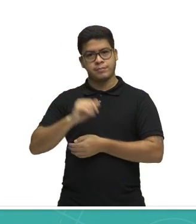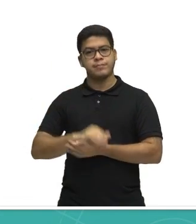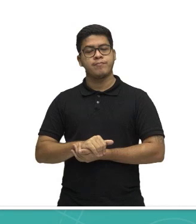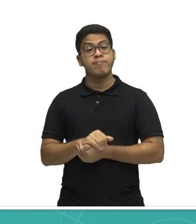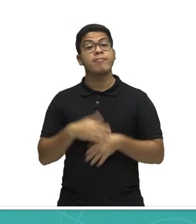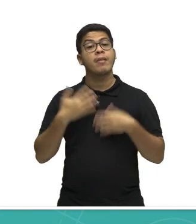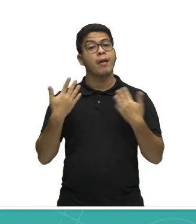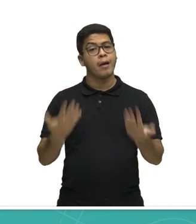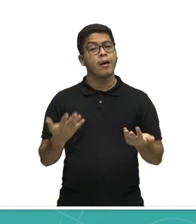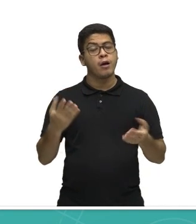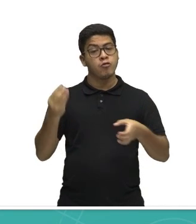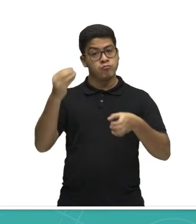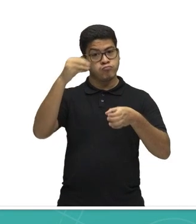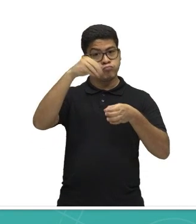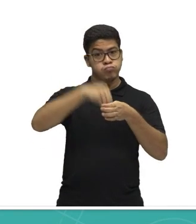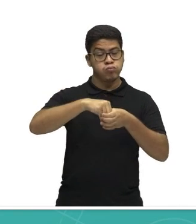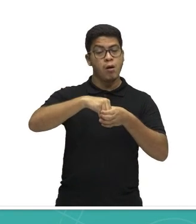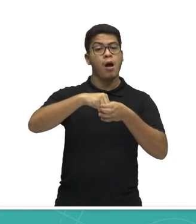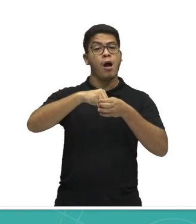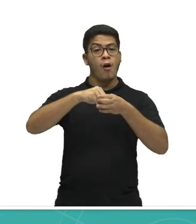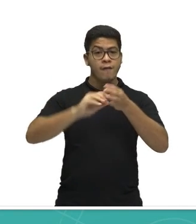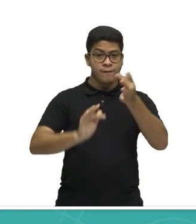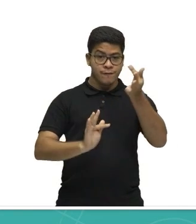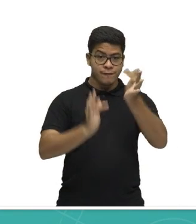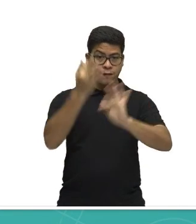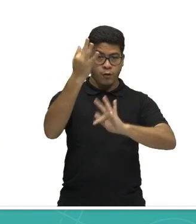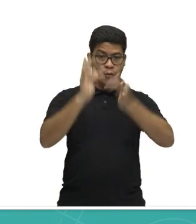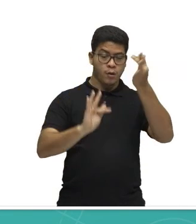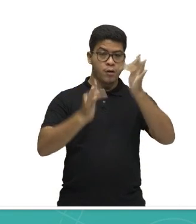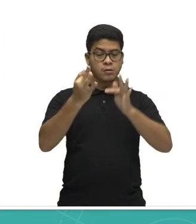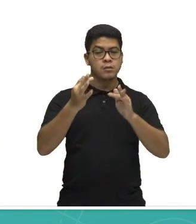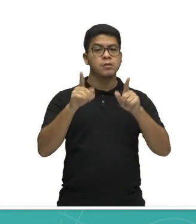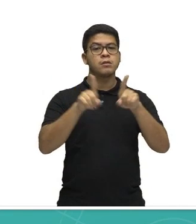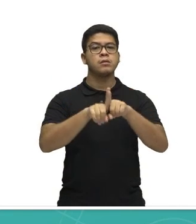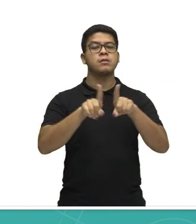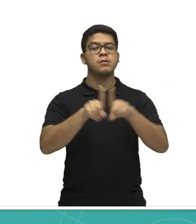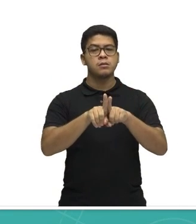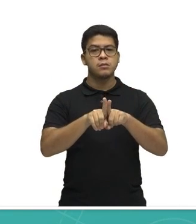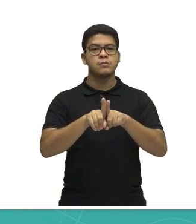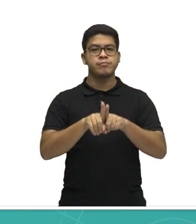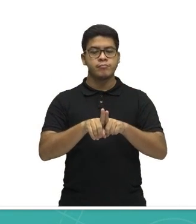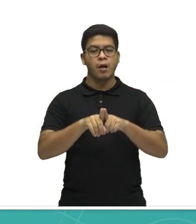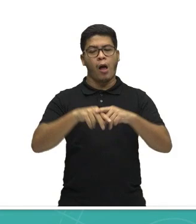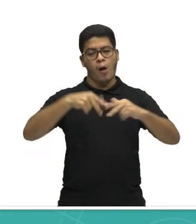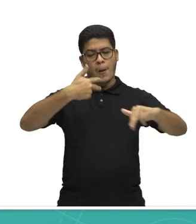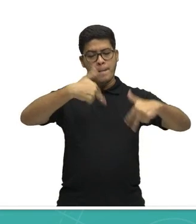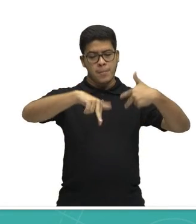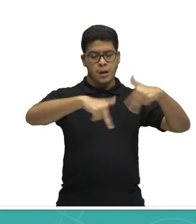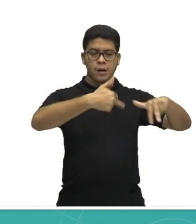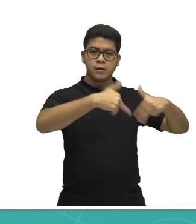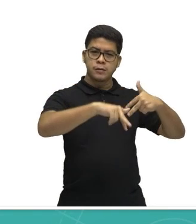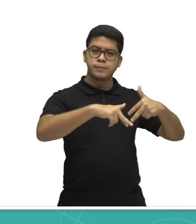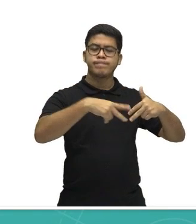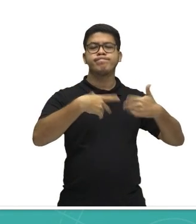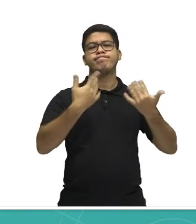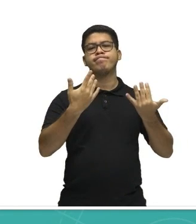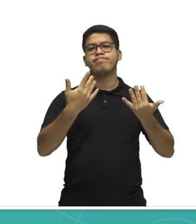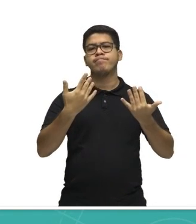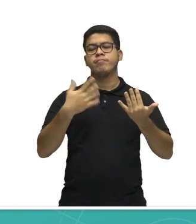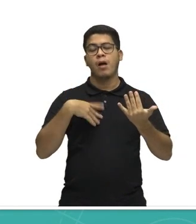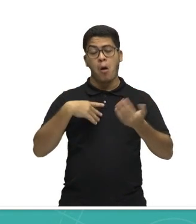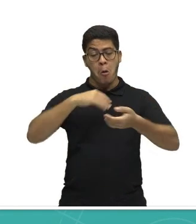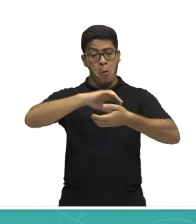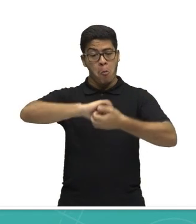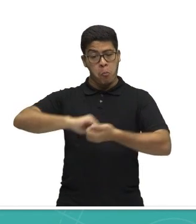faz parte do nosso folclore, das nossas tradições. E principalmente também as danças típicas. Quem nunca dançou uma